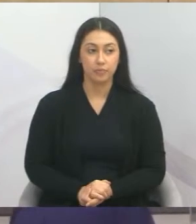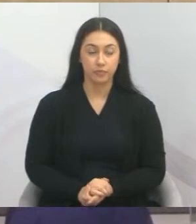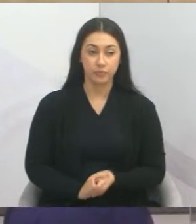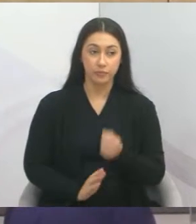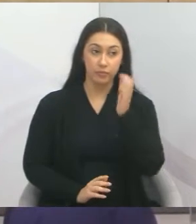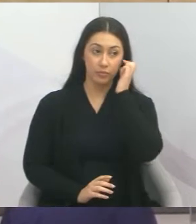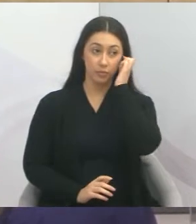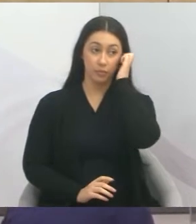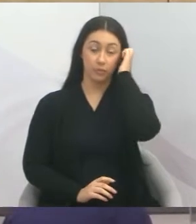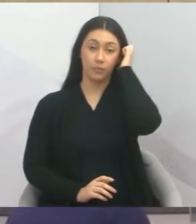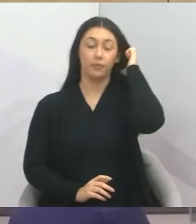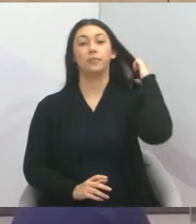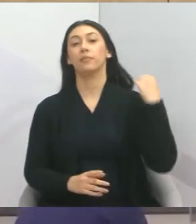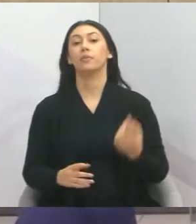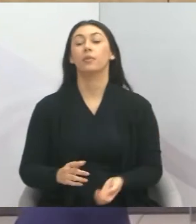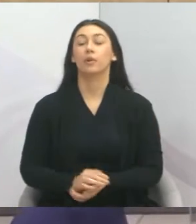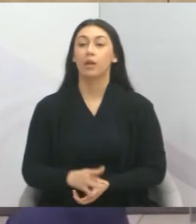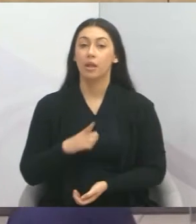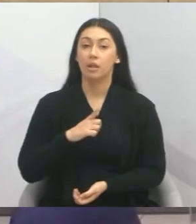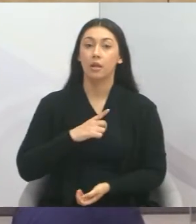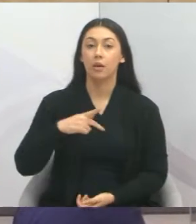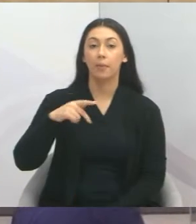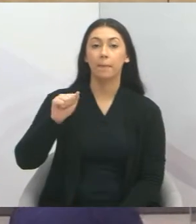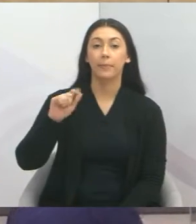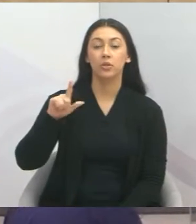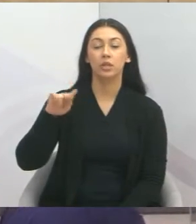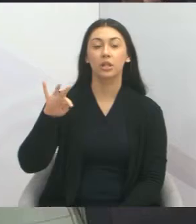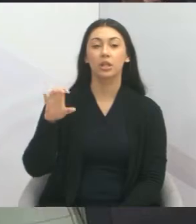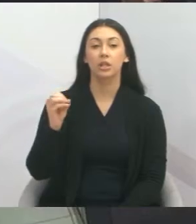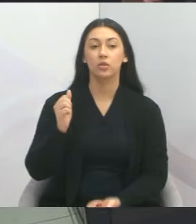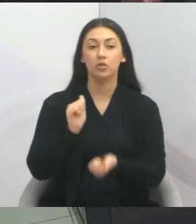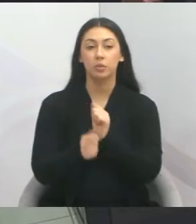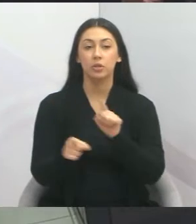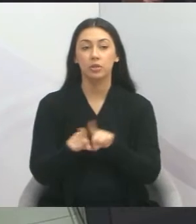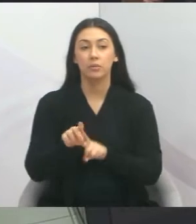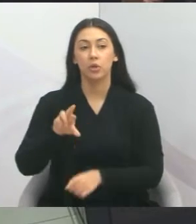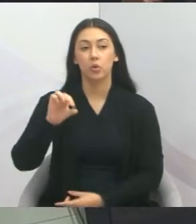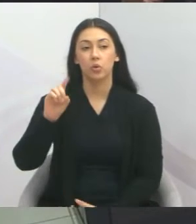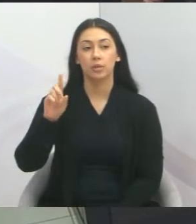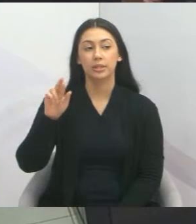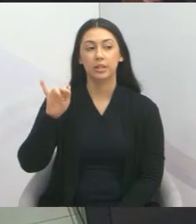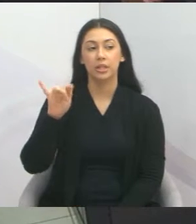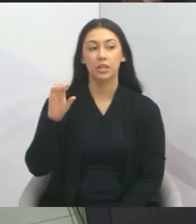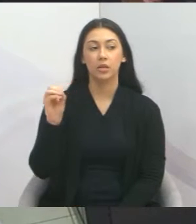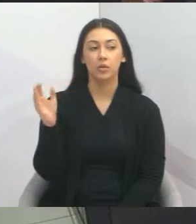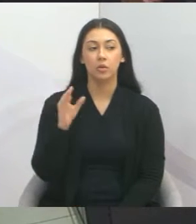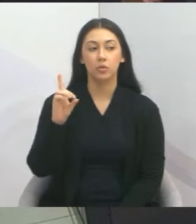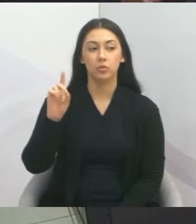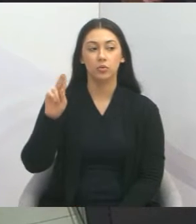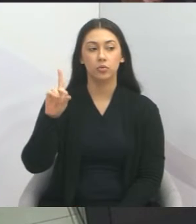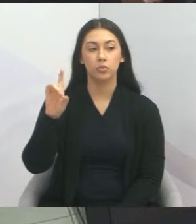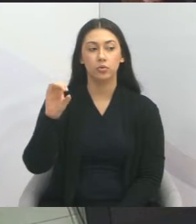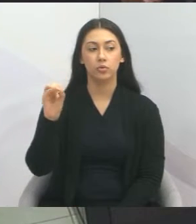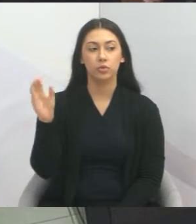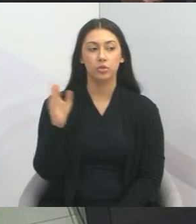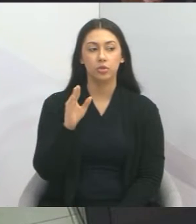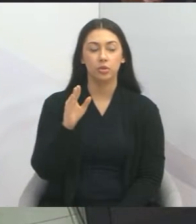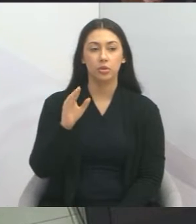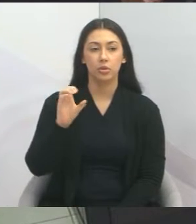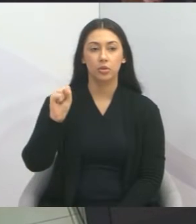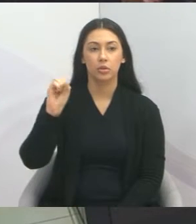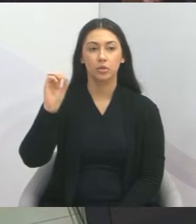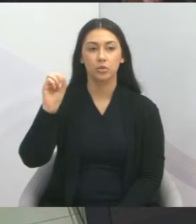o seu presidente estão presentes Paulinho do esporte Dr Rodrigo Salomão do de Sônia patas da